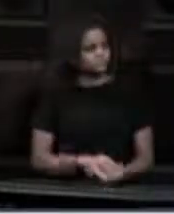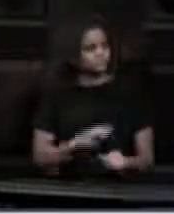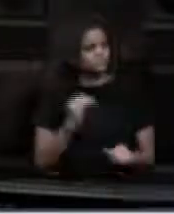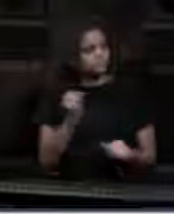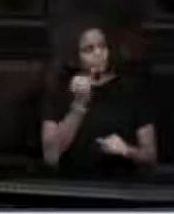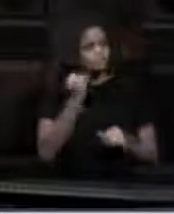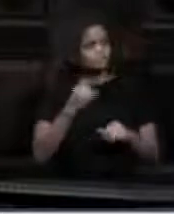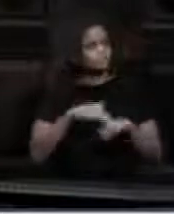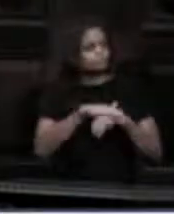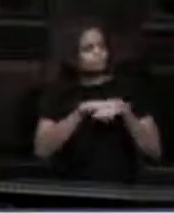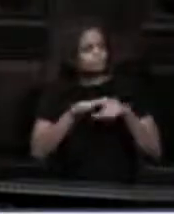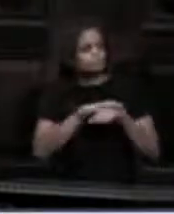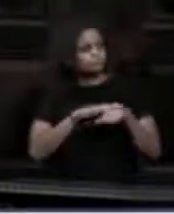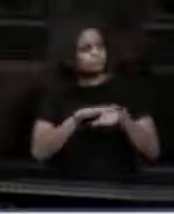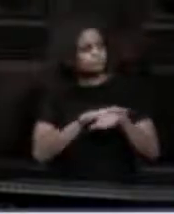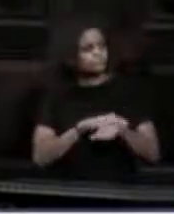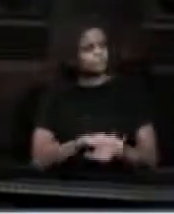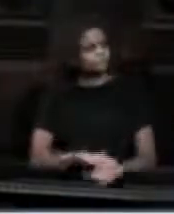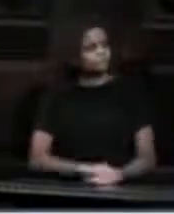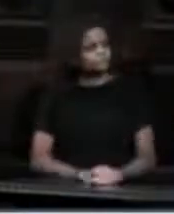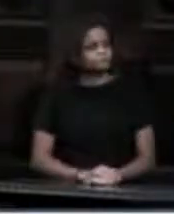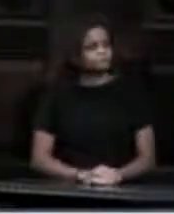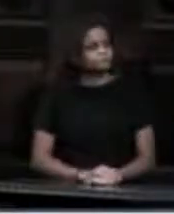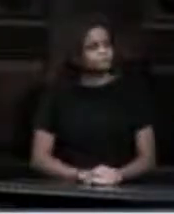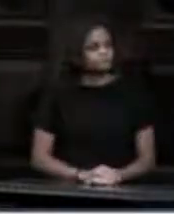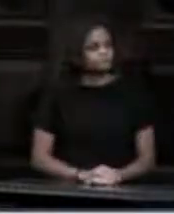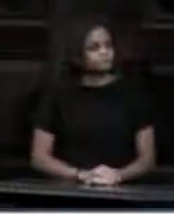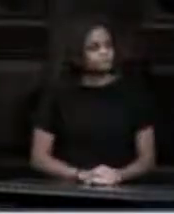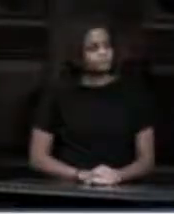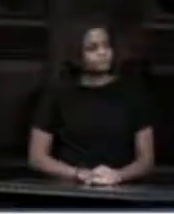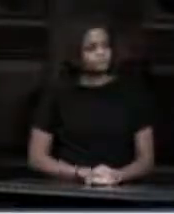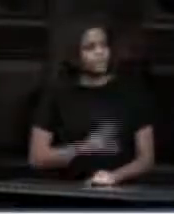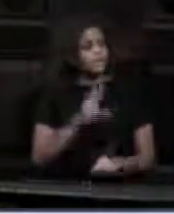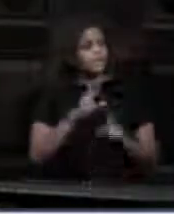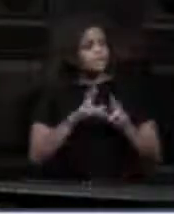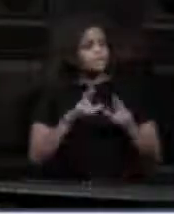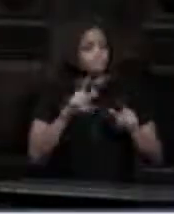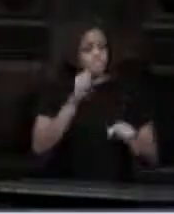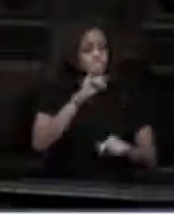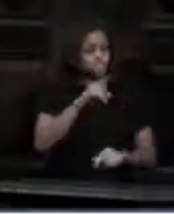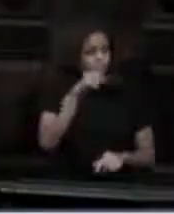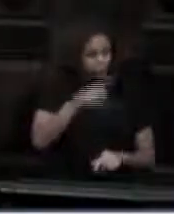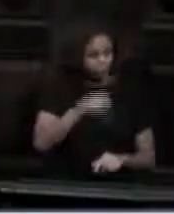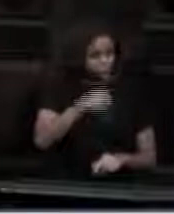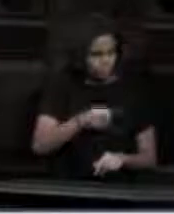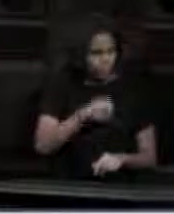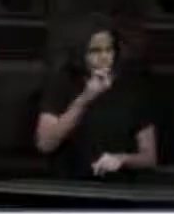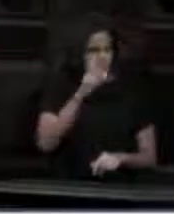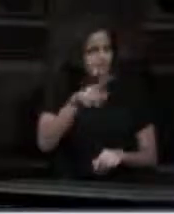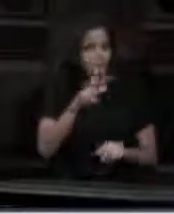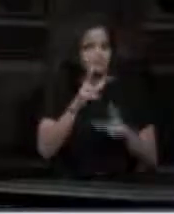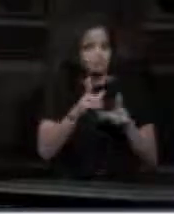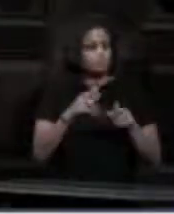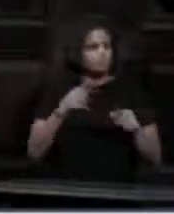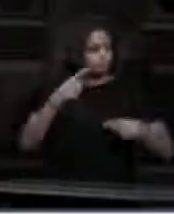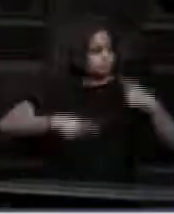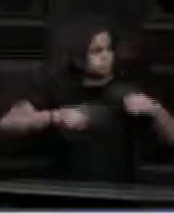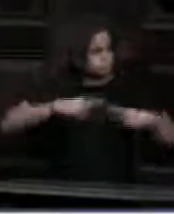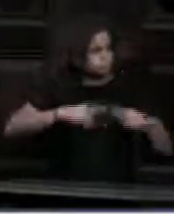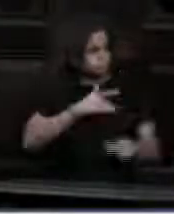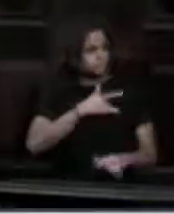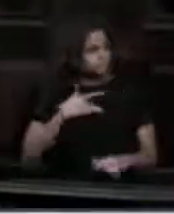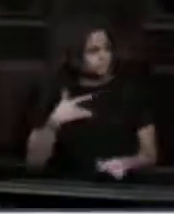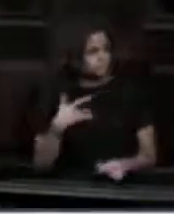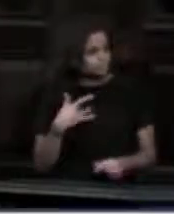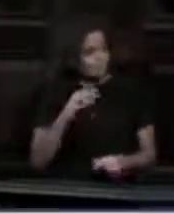com o servidor. Senão, não se está fazendo uma política de saúde, se está fazendo uma política de controle. E a política de controle,